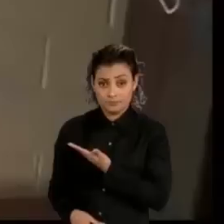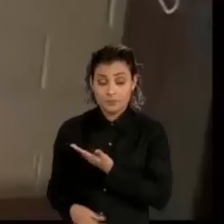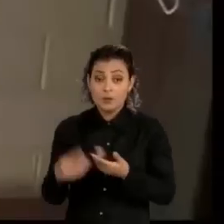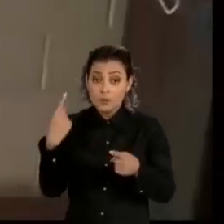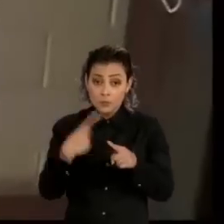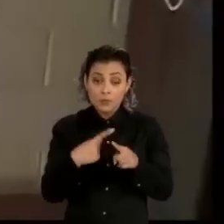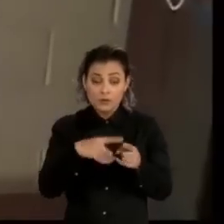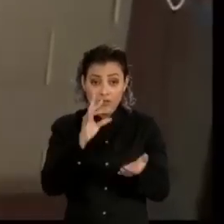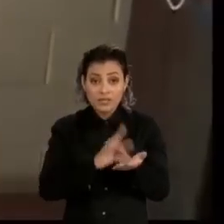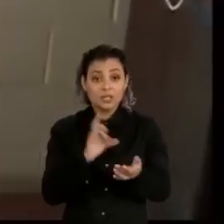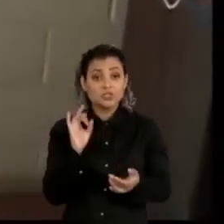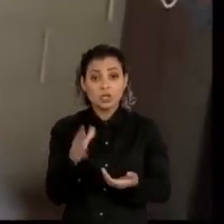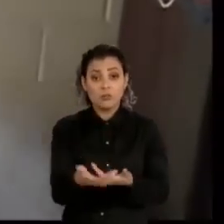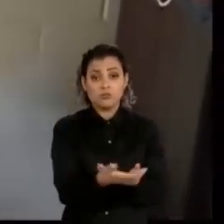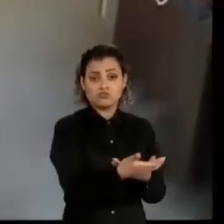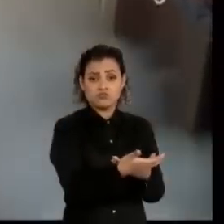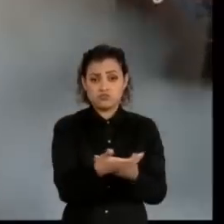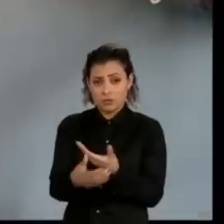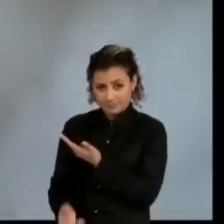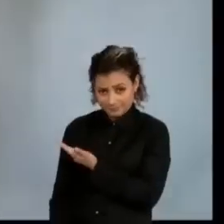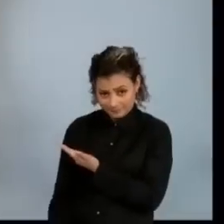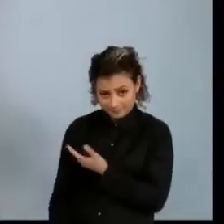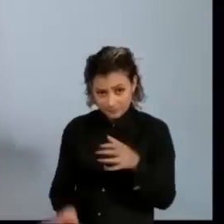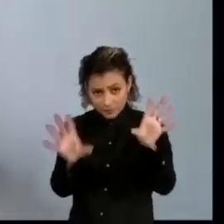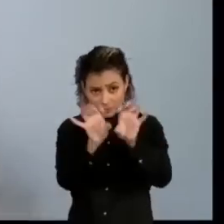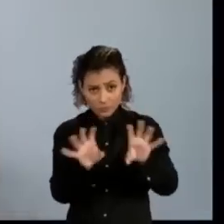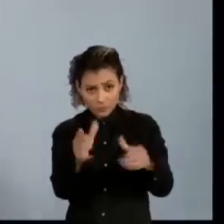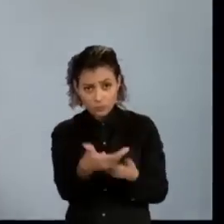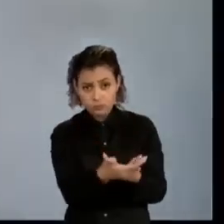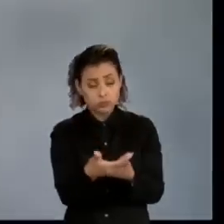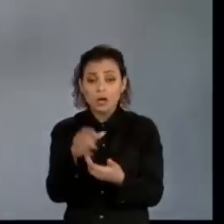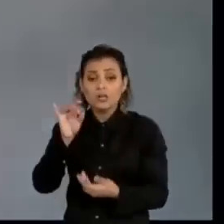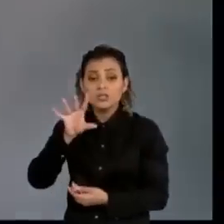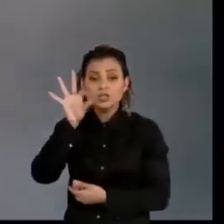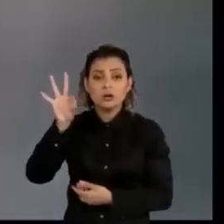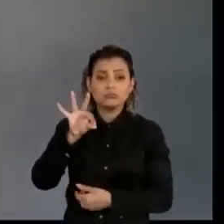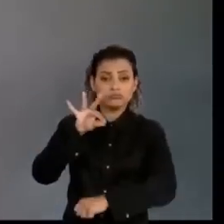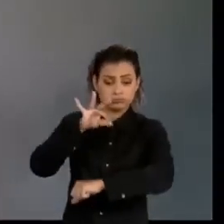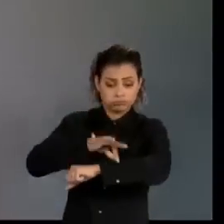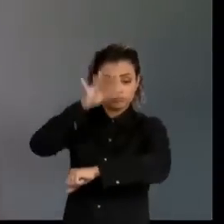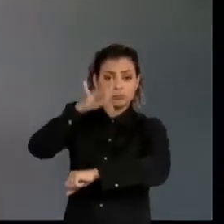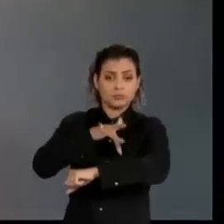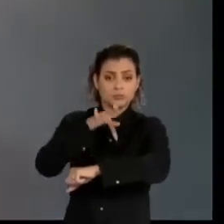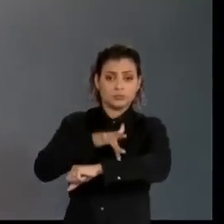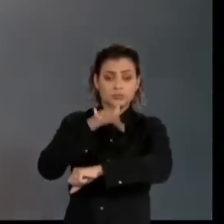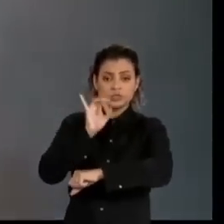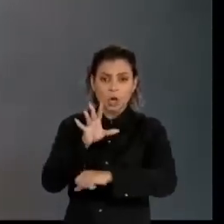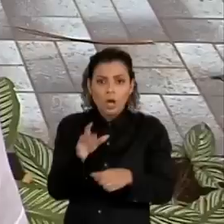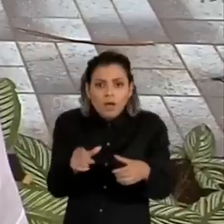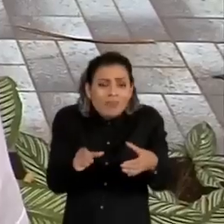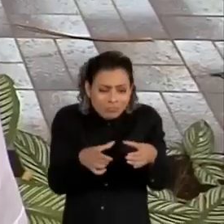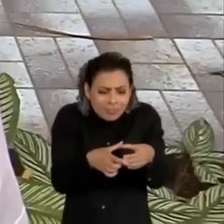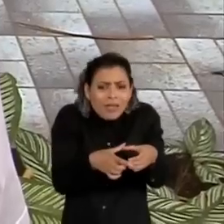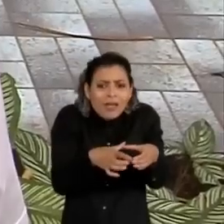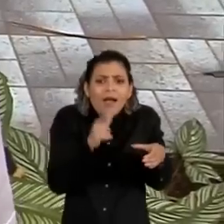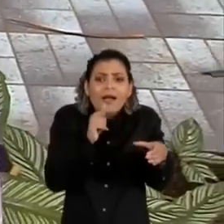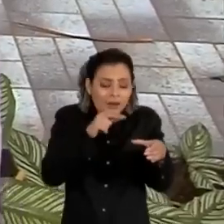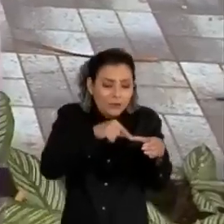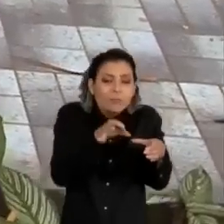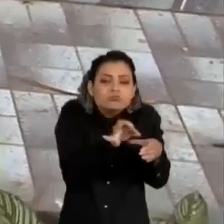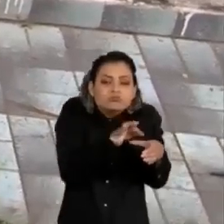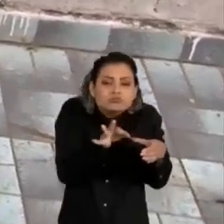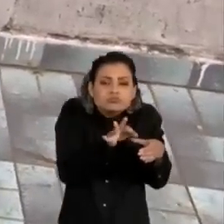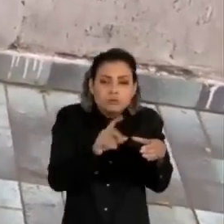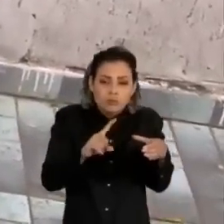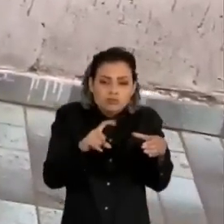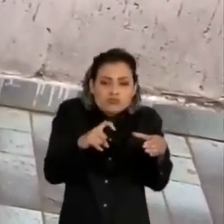vamos apenas atingir os insetos adultos. Então, todas as formas, dos ovos até as larvas e pupas, que